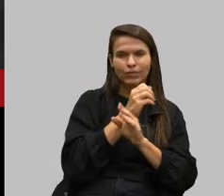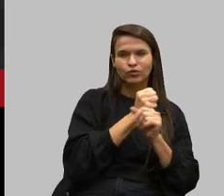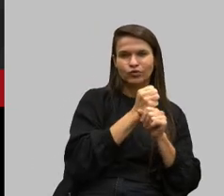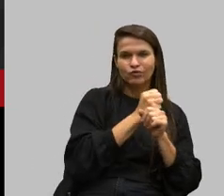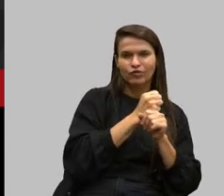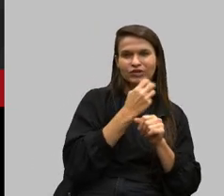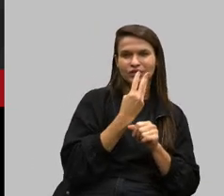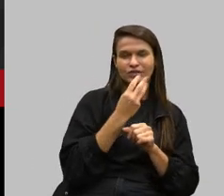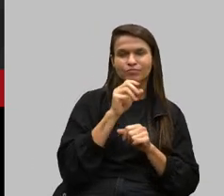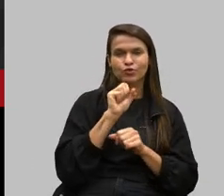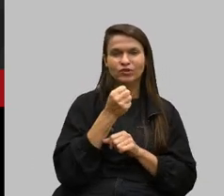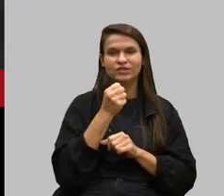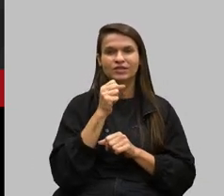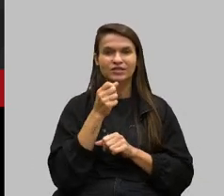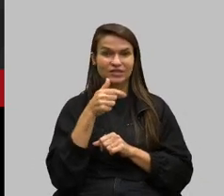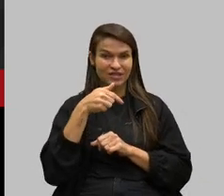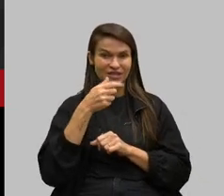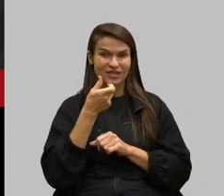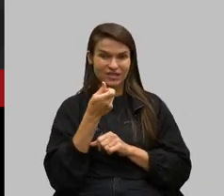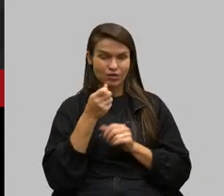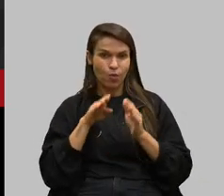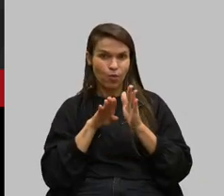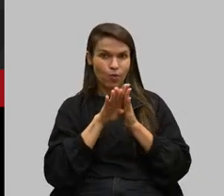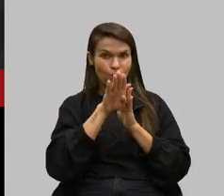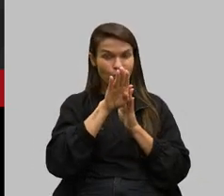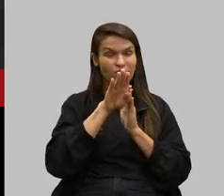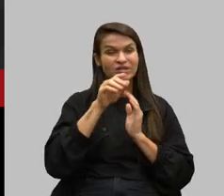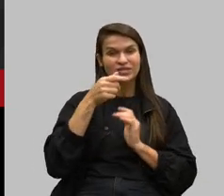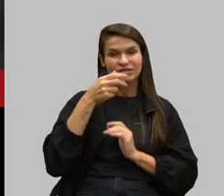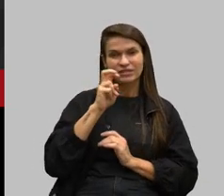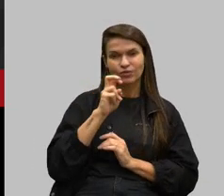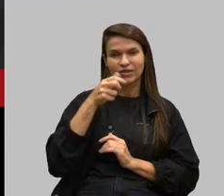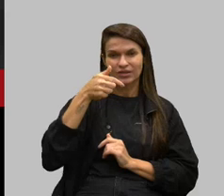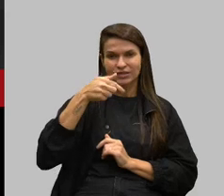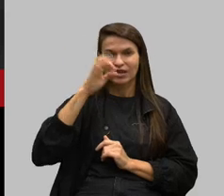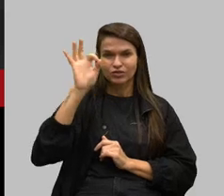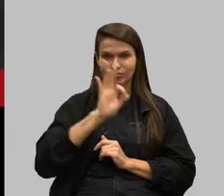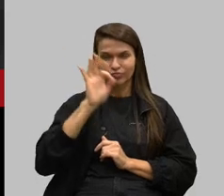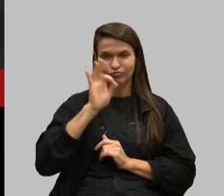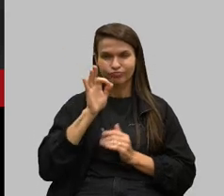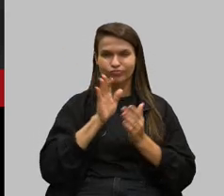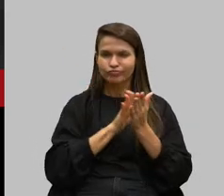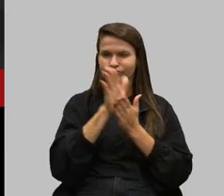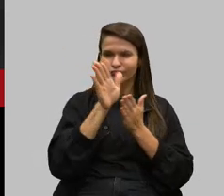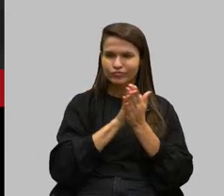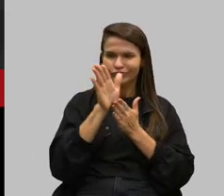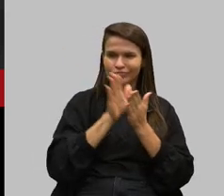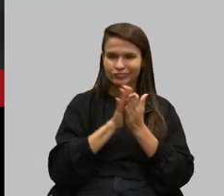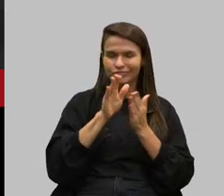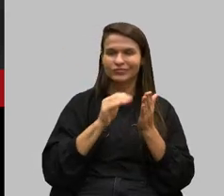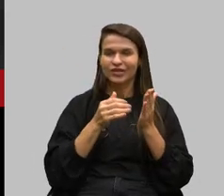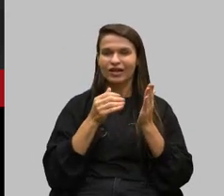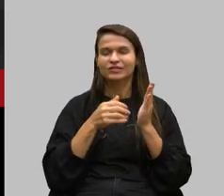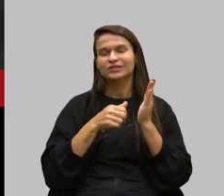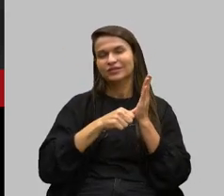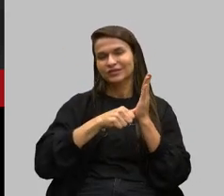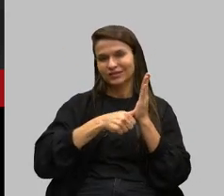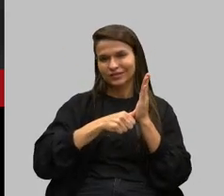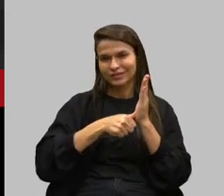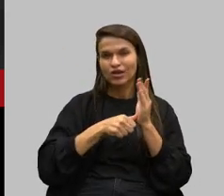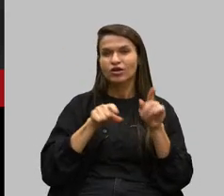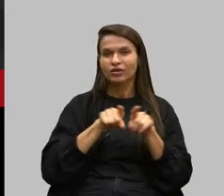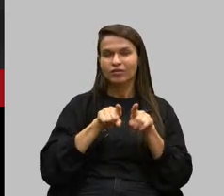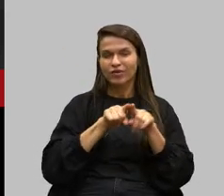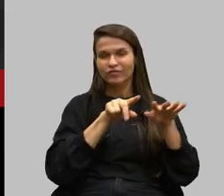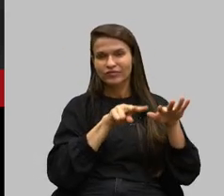3.876 ão um crescimento de 57% das emissões da das carteiras também fizemos a semana